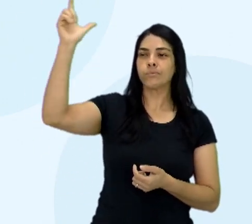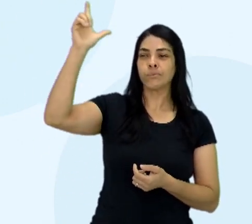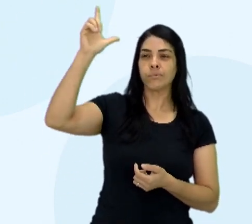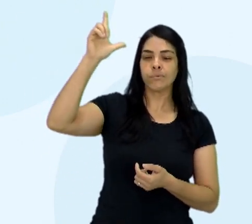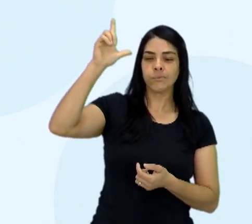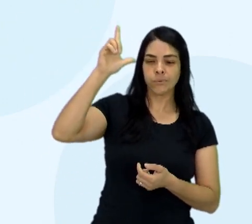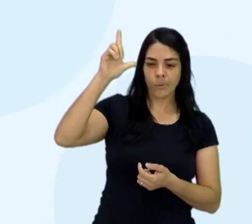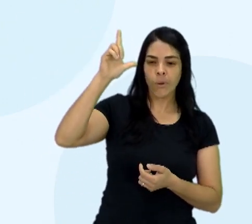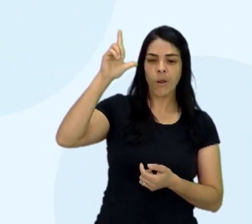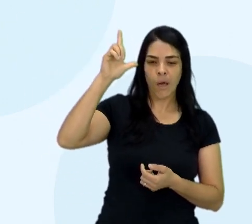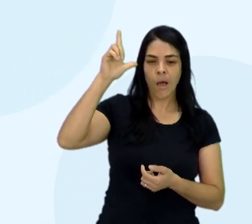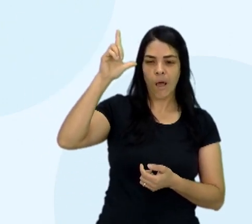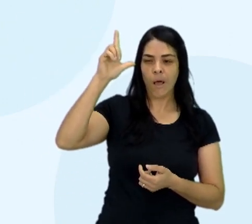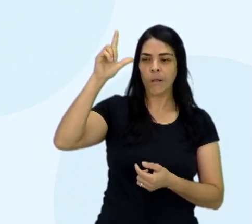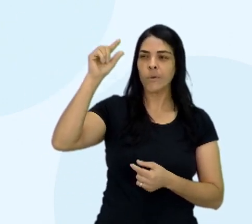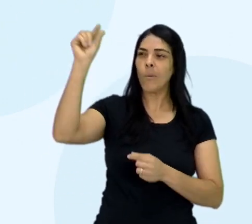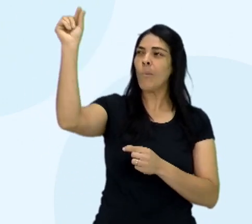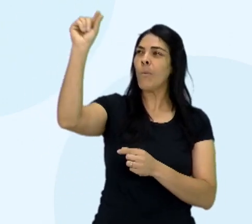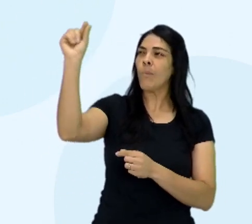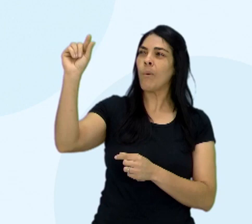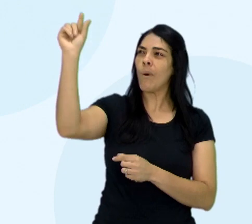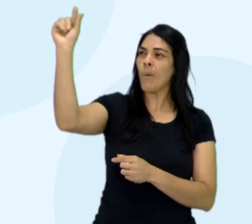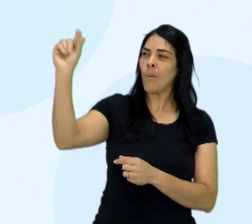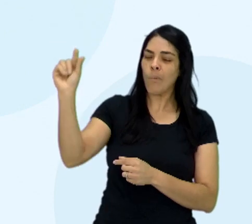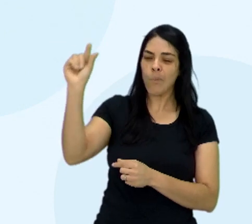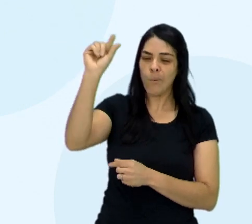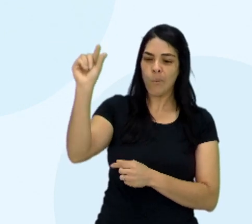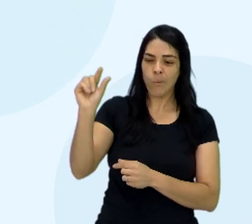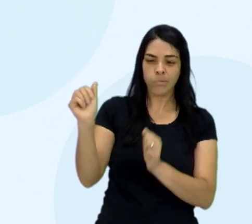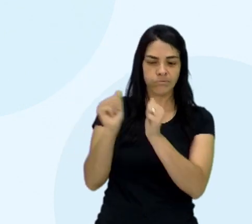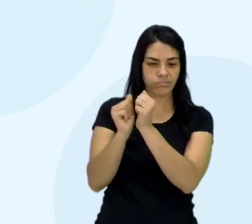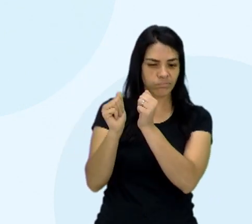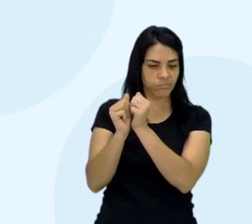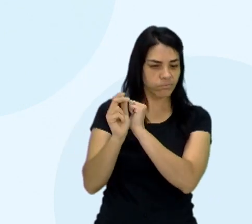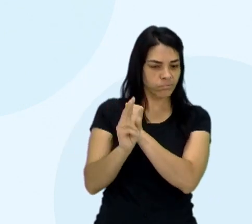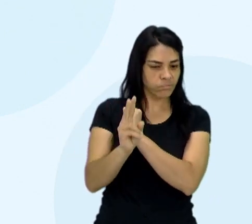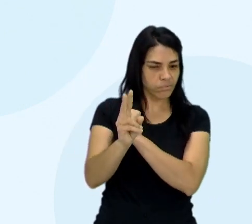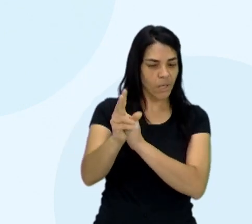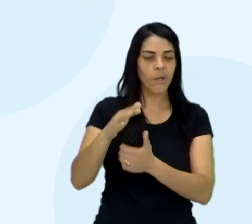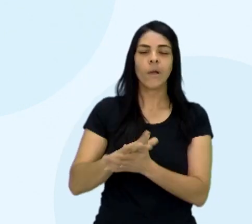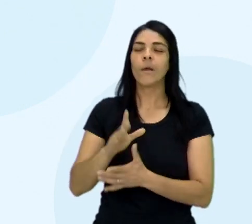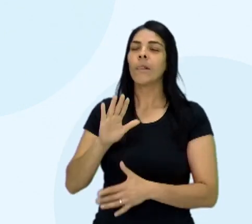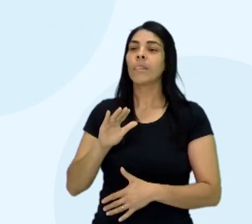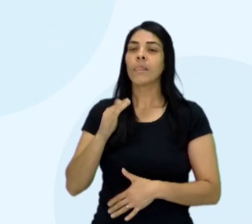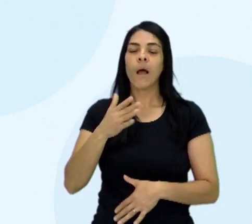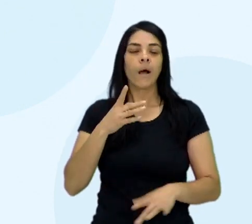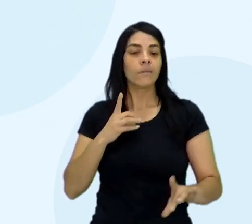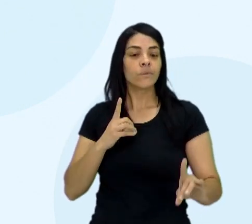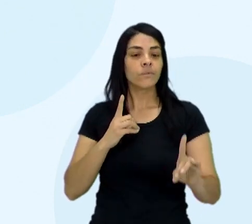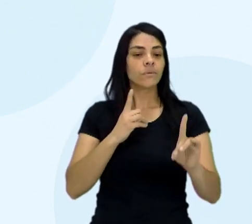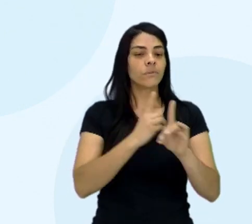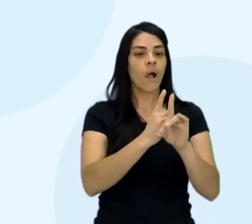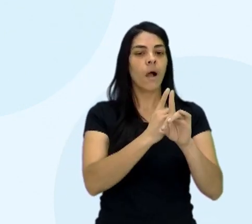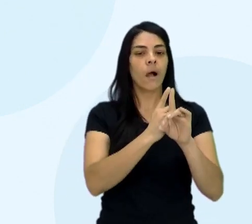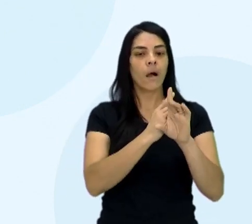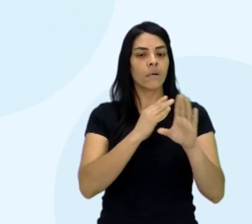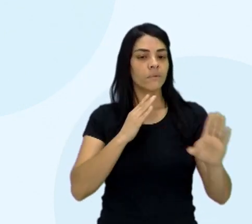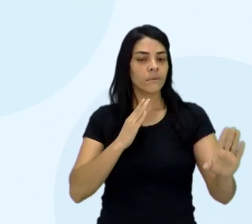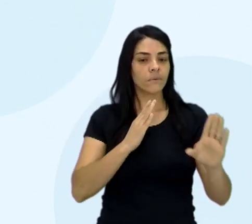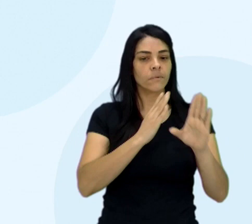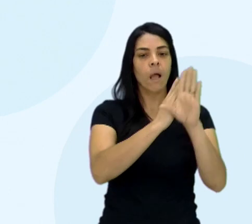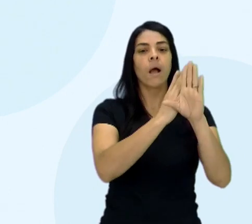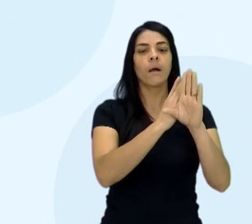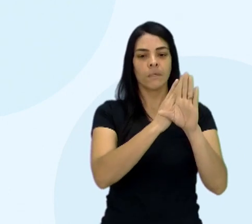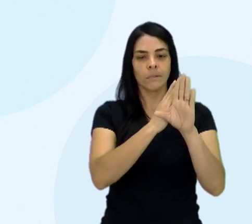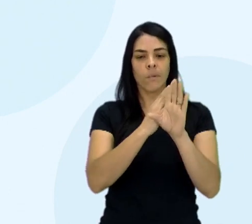eles estão sempre um do ladinho do outro. Então, ele descobriu que as sombras dos objetos